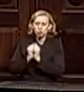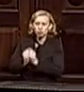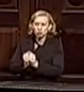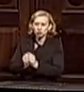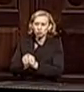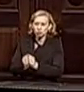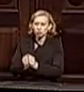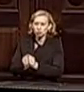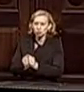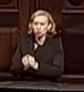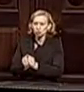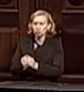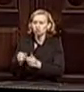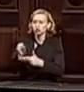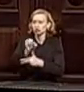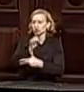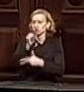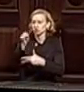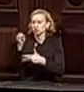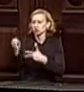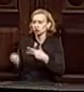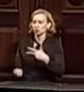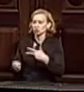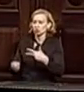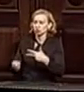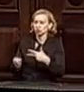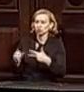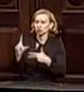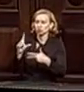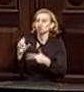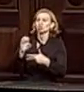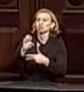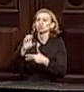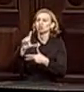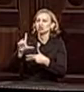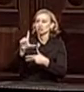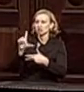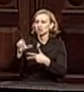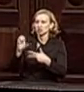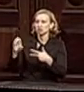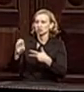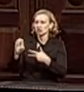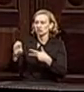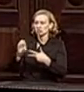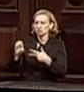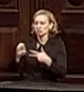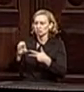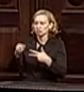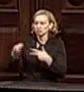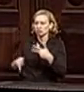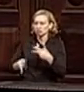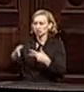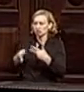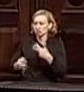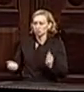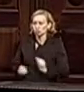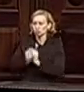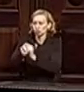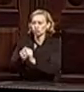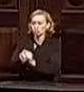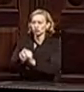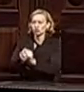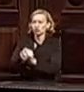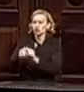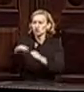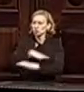do Judiciário, do Legislativo, do Executivo, mas acima de tudo, terminando aqui minha fala, da sociedade do Estado do Rio